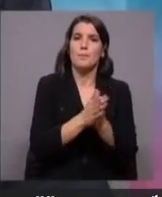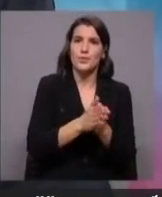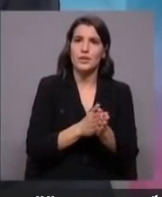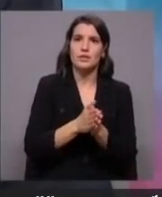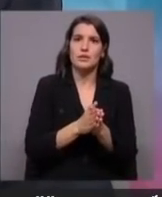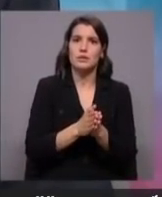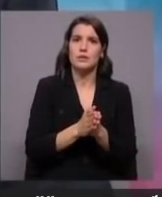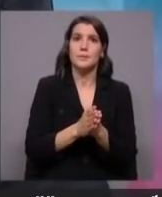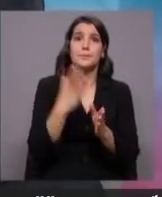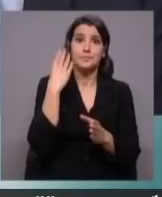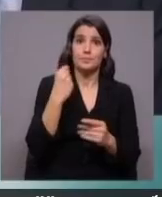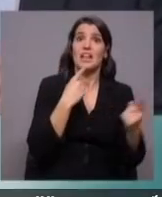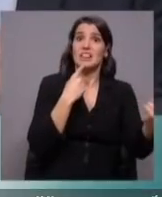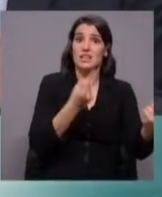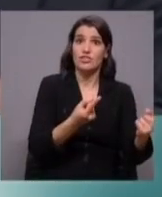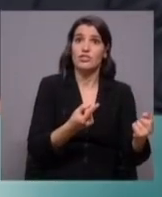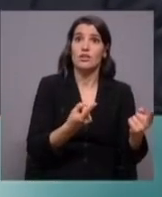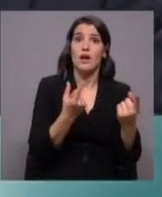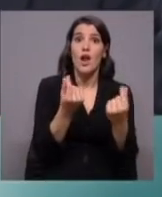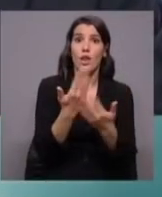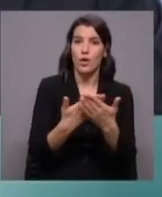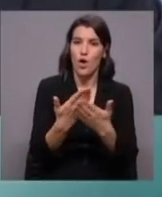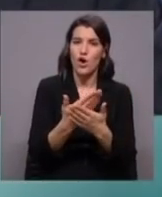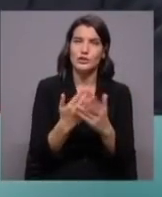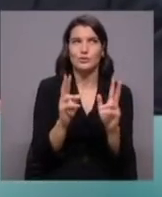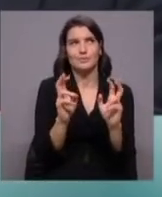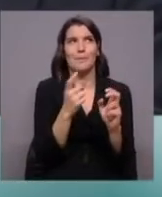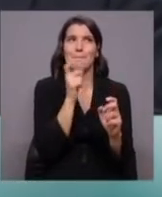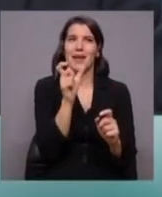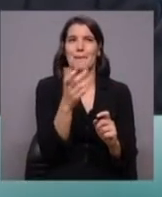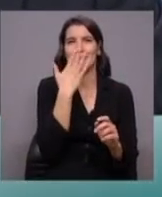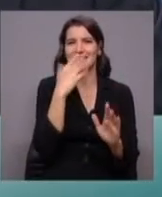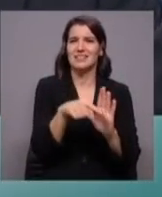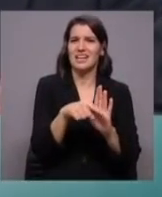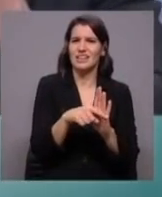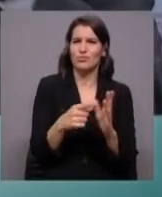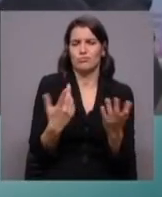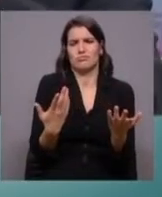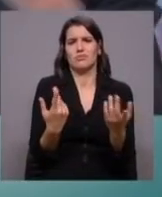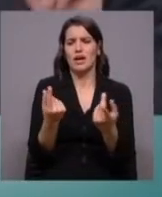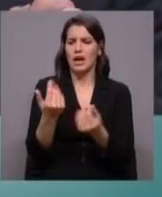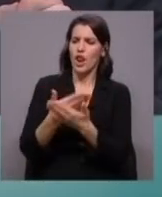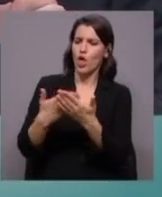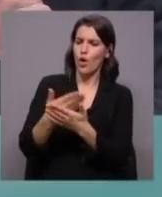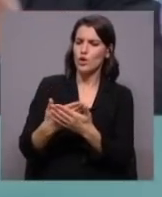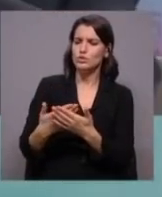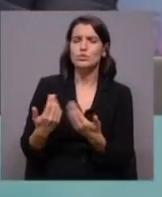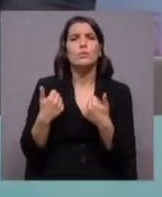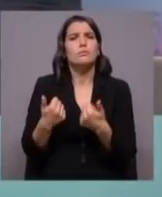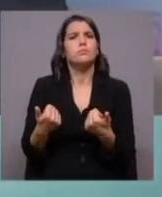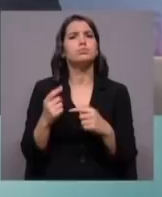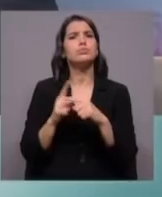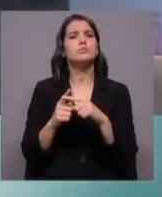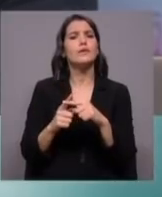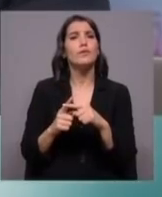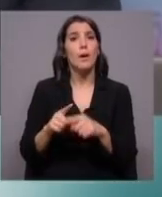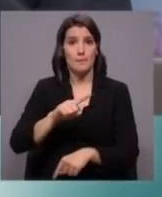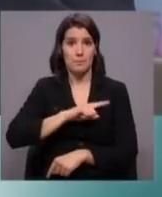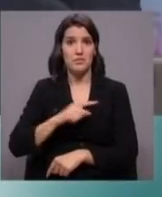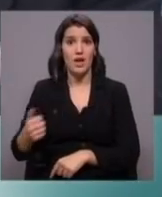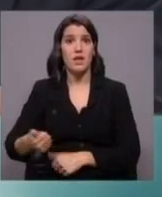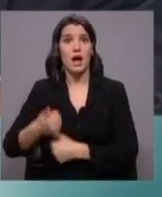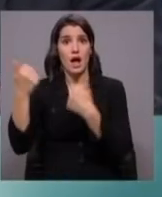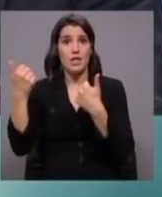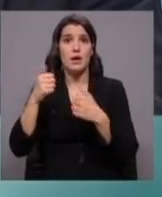vem. A Catarina Martins diz um negócio no mau sentido do termo. Eu digo negócio no bom sentido do termo. O que é um negócio? Se o privado ganhar, mas